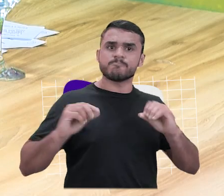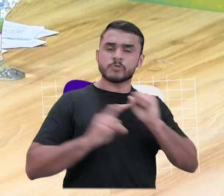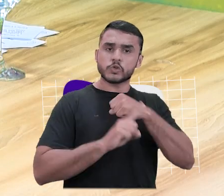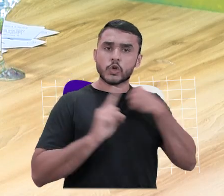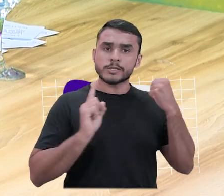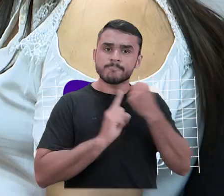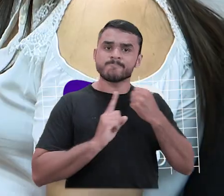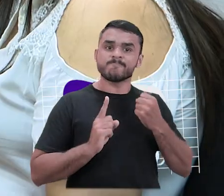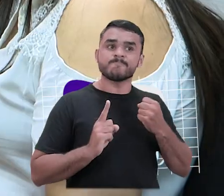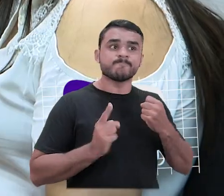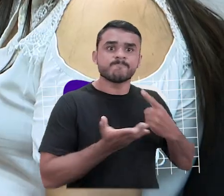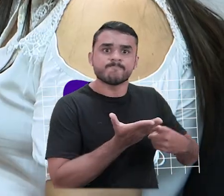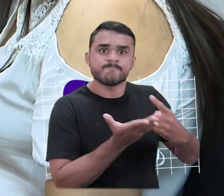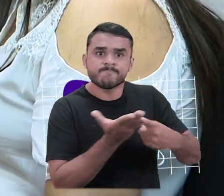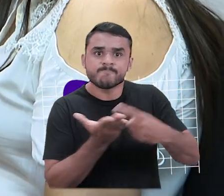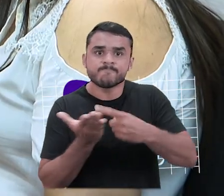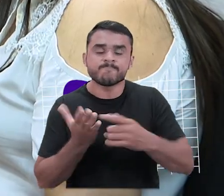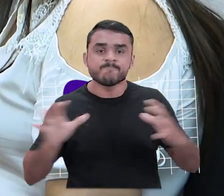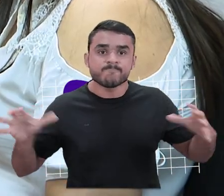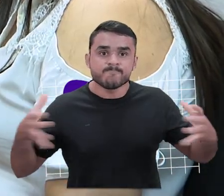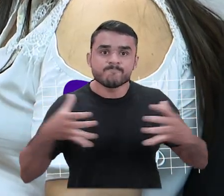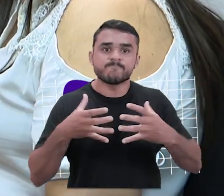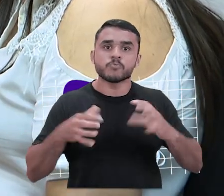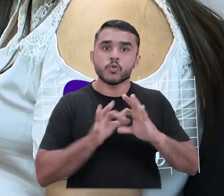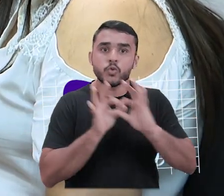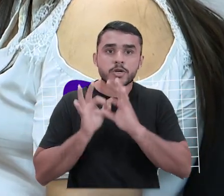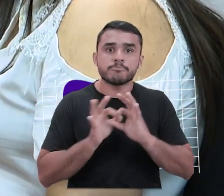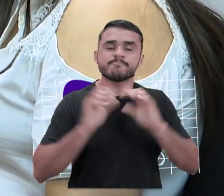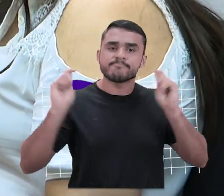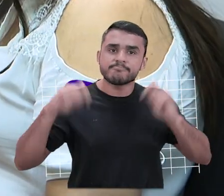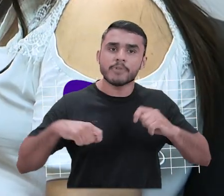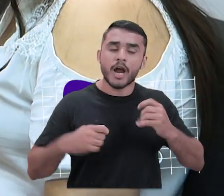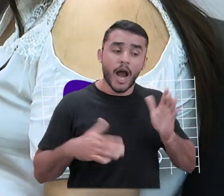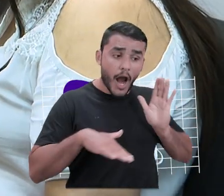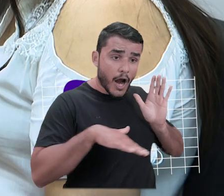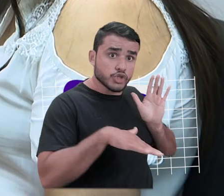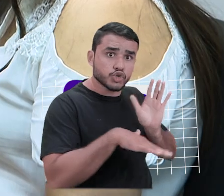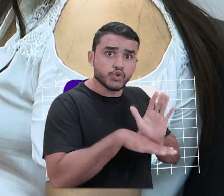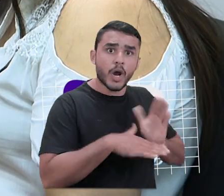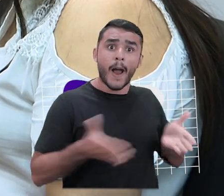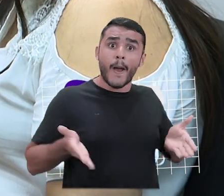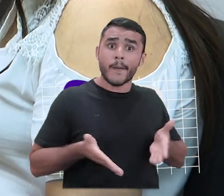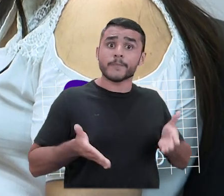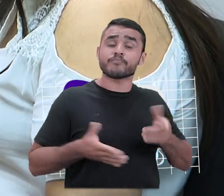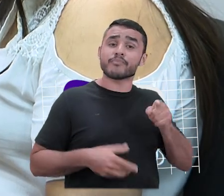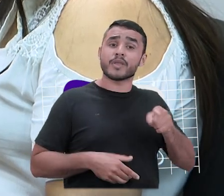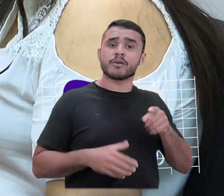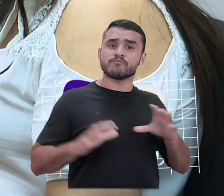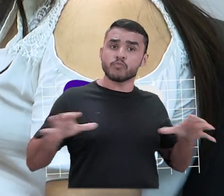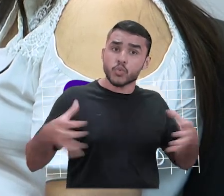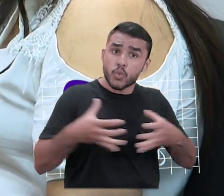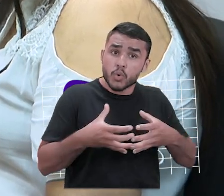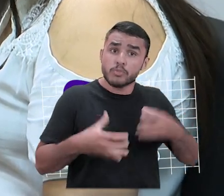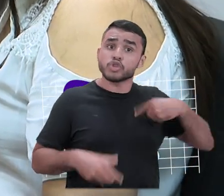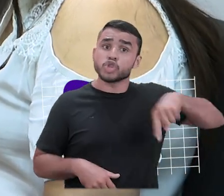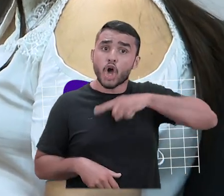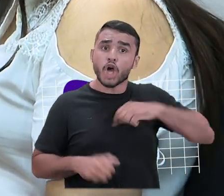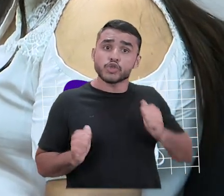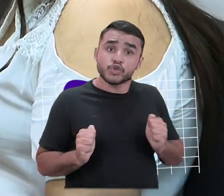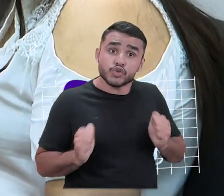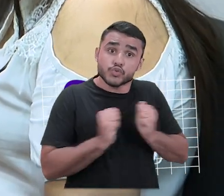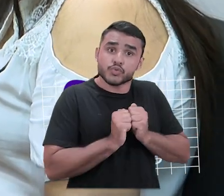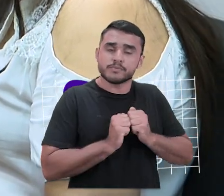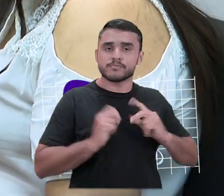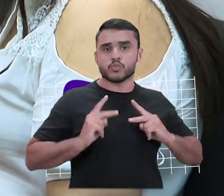é que a gente precisa atingir, né? Produzir essa nova realidade a partir da nossa associação, enquanto seres humanos, antes de qualquer